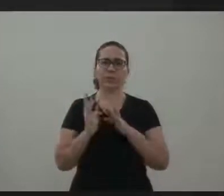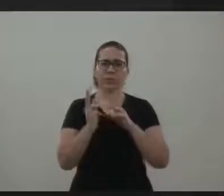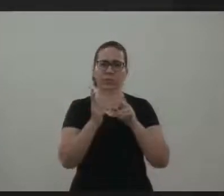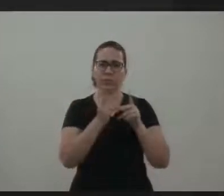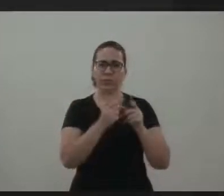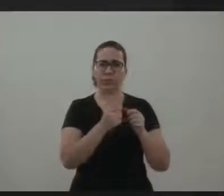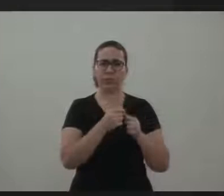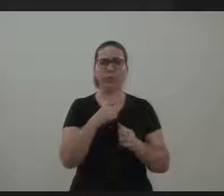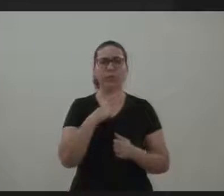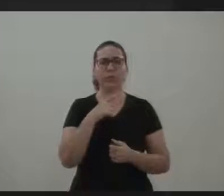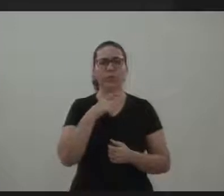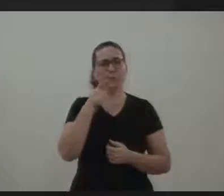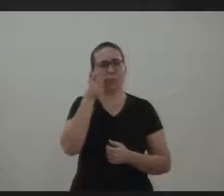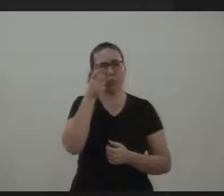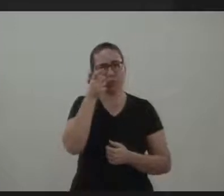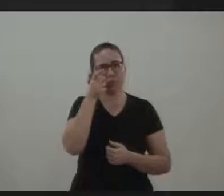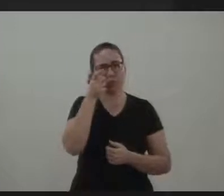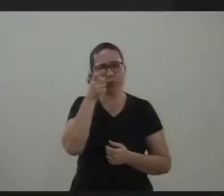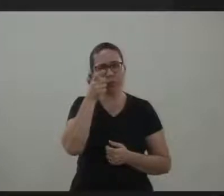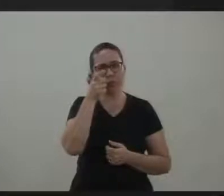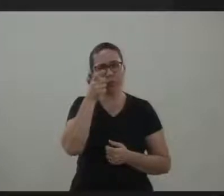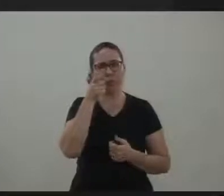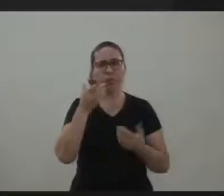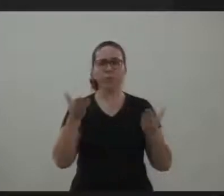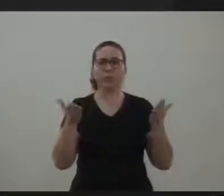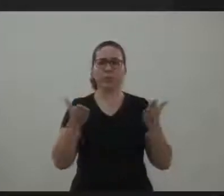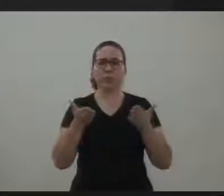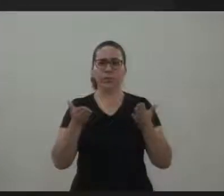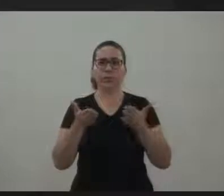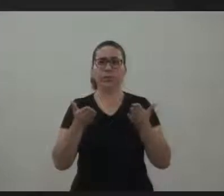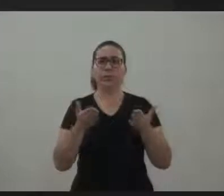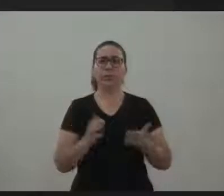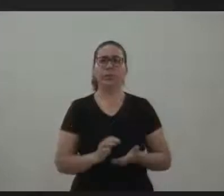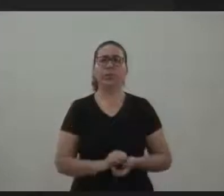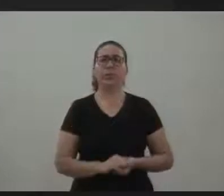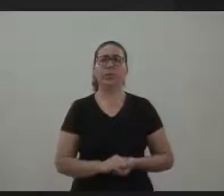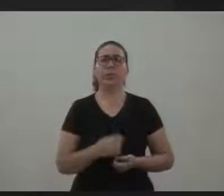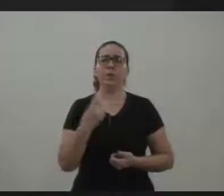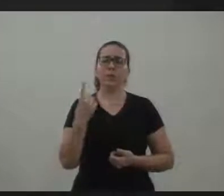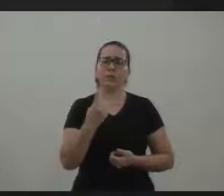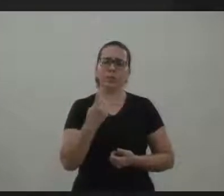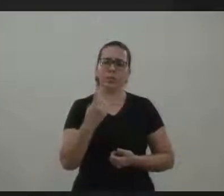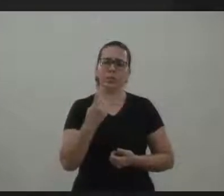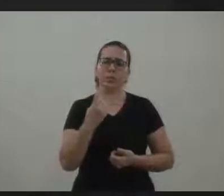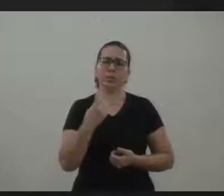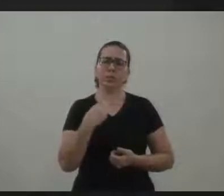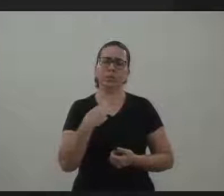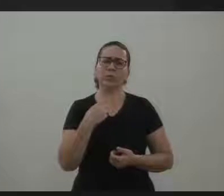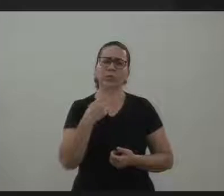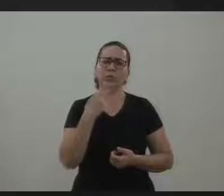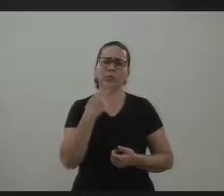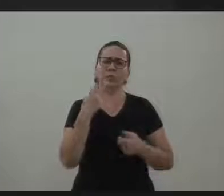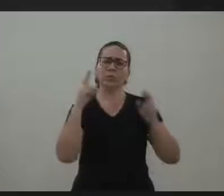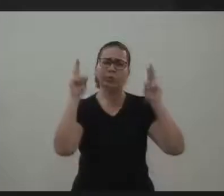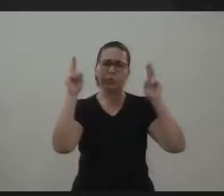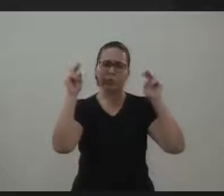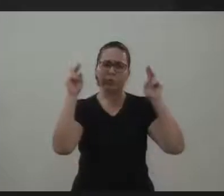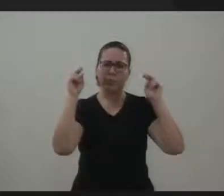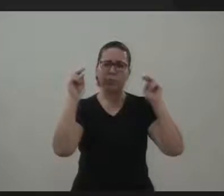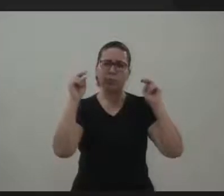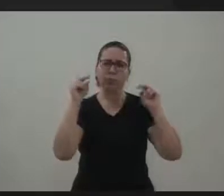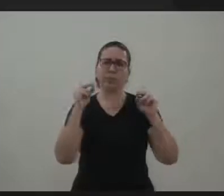nos assistem nesta sessão e inicialmente comentar aqui a respeito